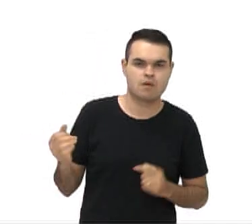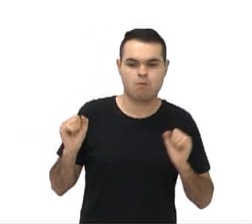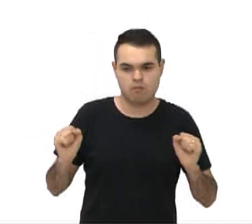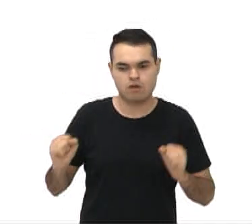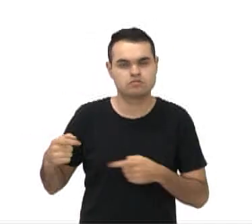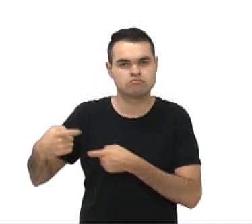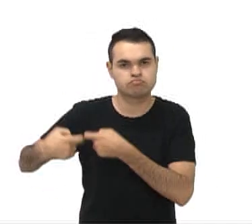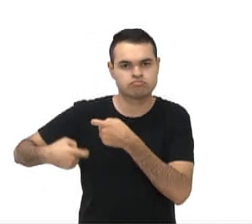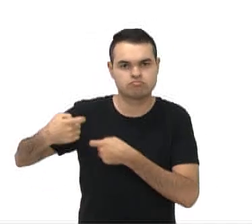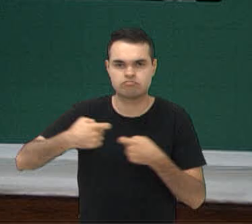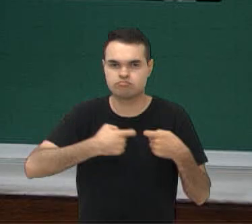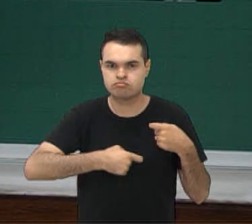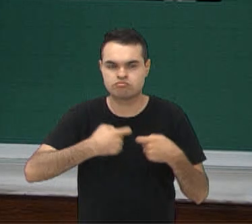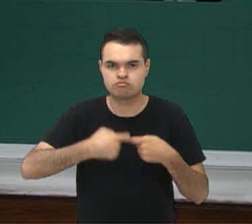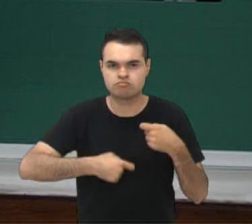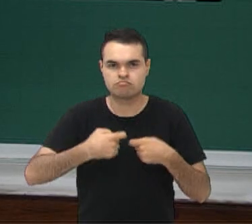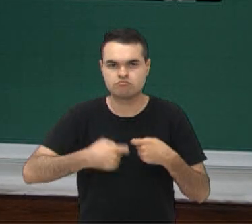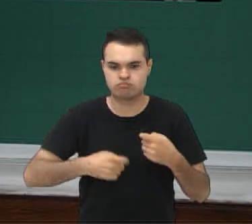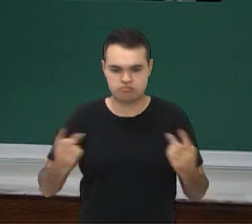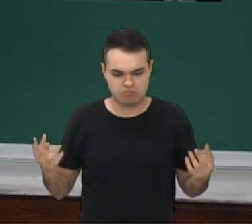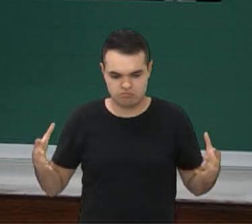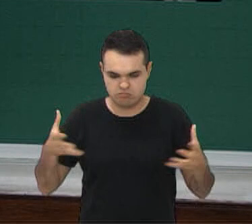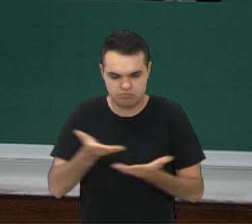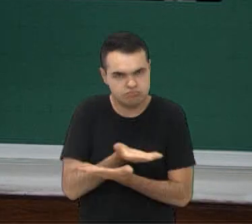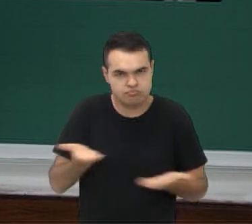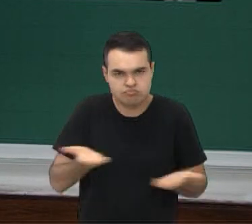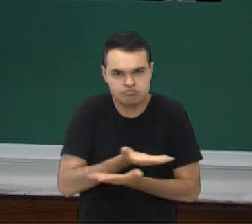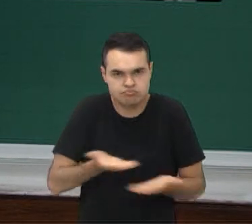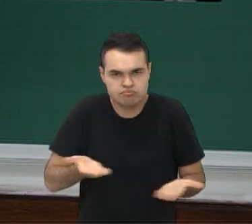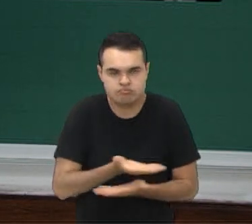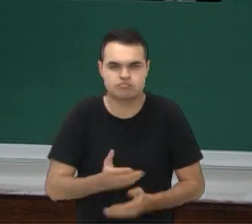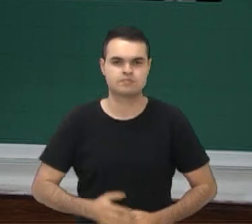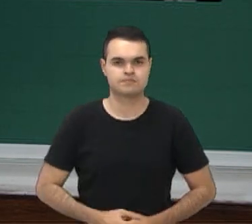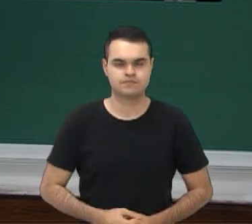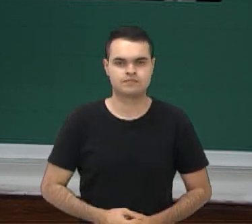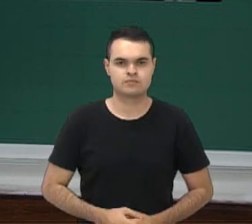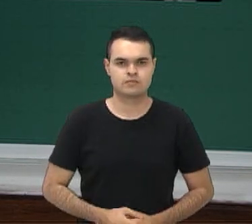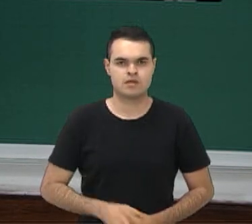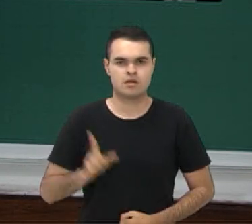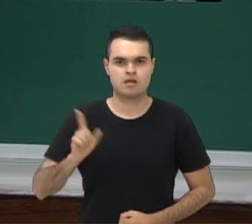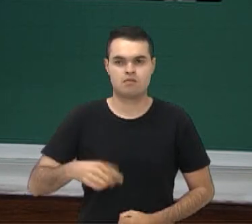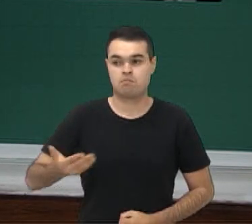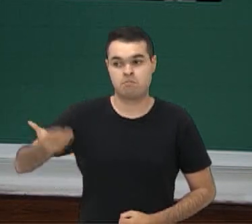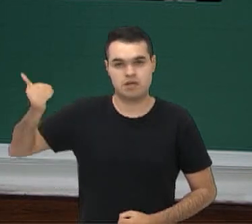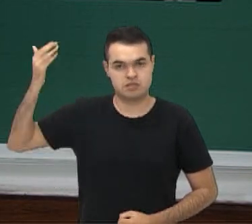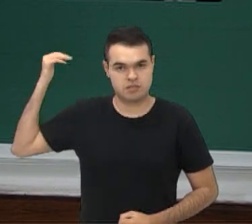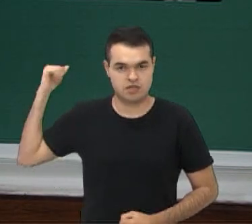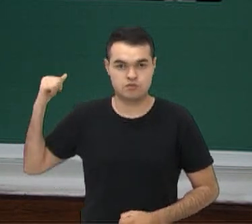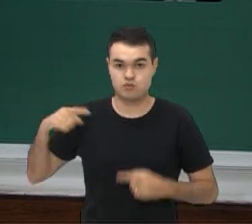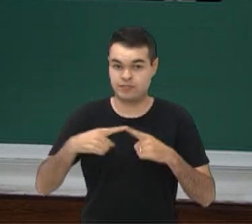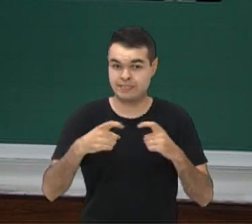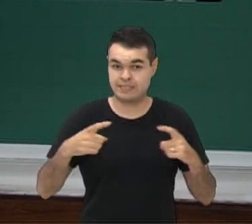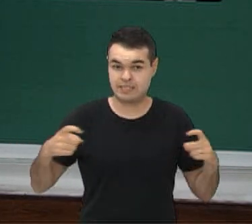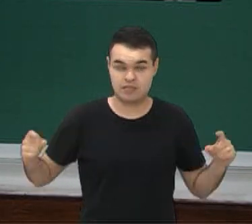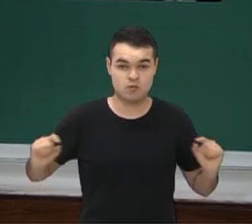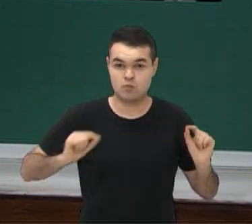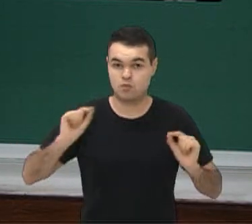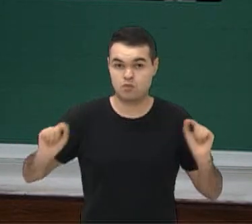acasalar, tá? Dois ou mais machos com duas ou mais fêmeas. E antigamente esse termo era conhecido cientificamente